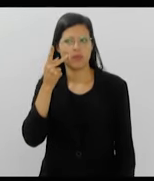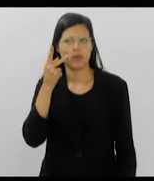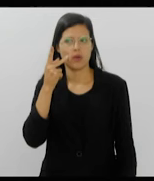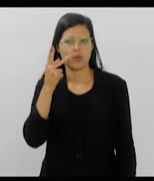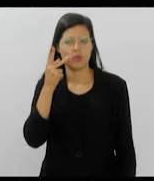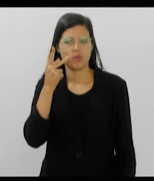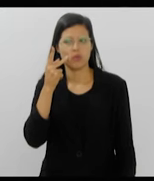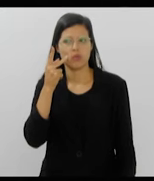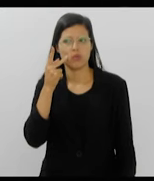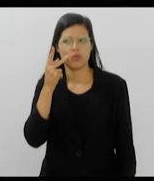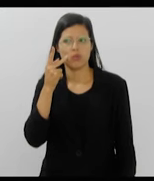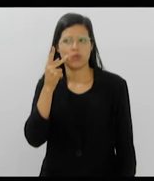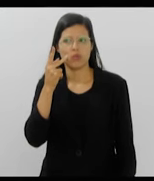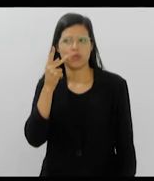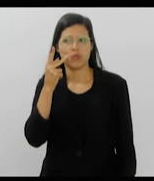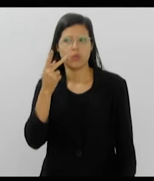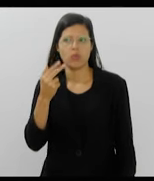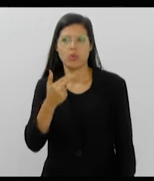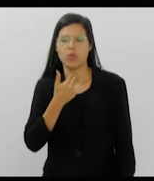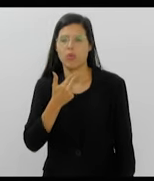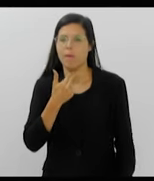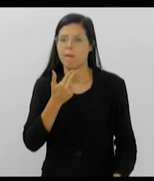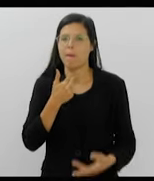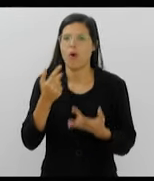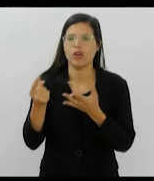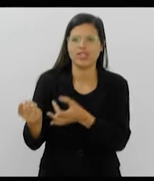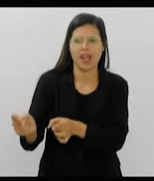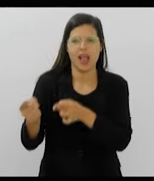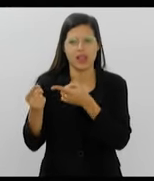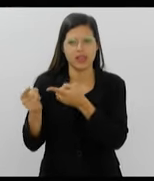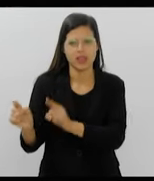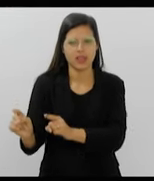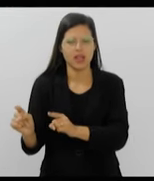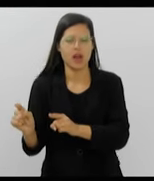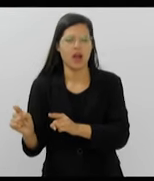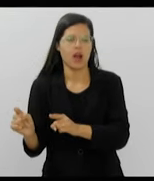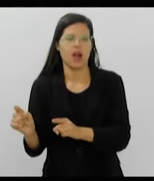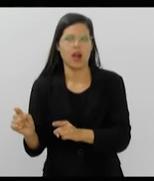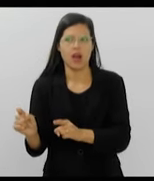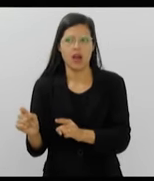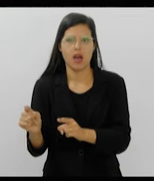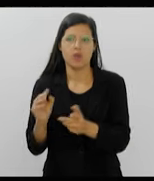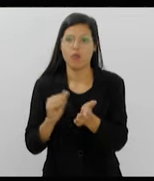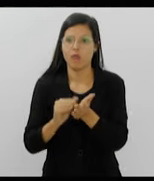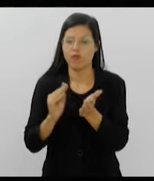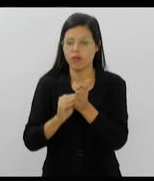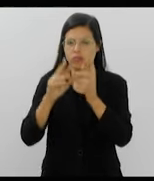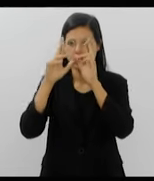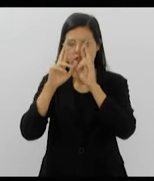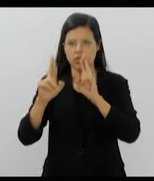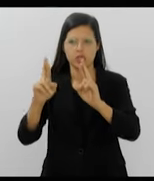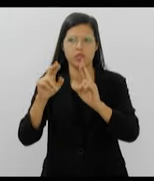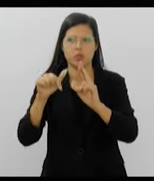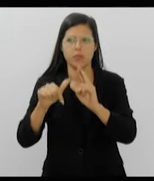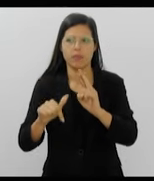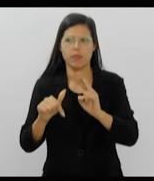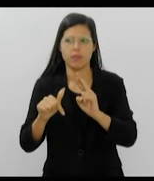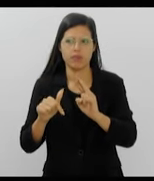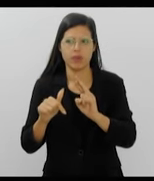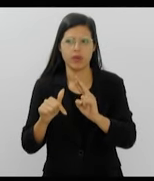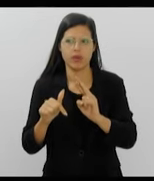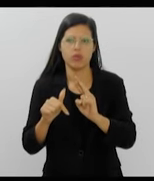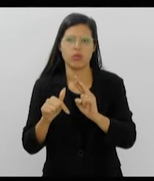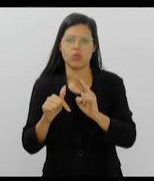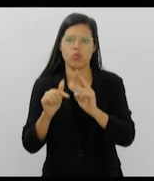abaixo da linha da cintura, que ataca de maneira desleal a todos, se sobrepor a